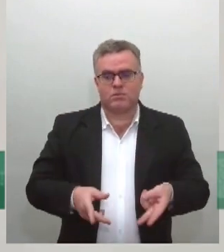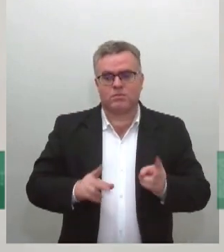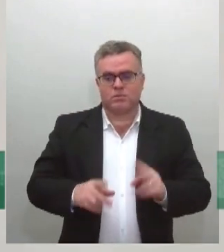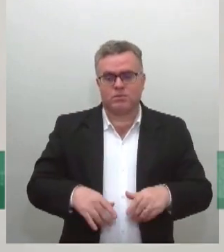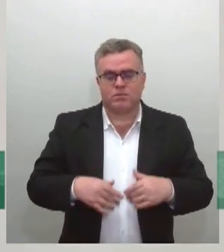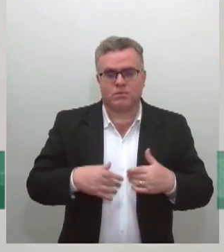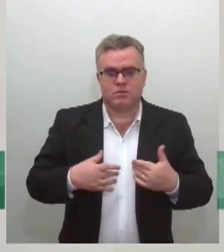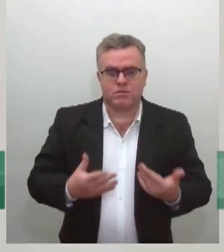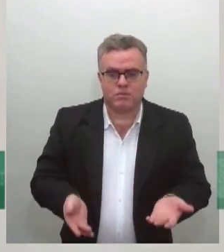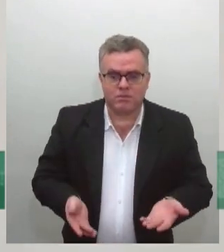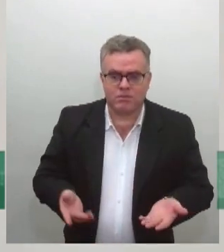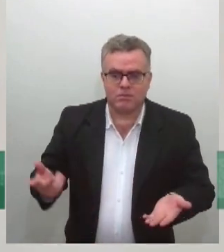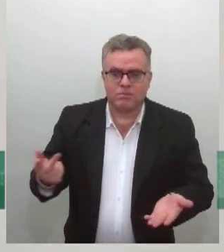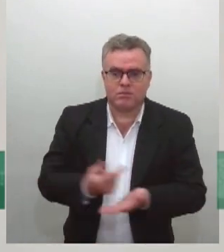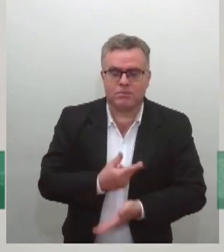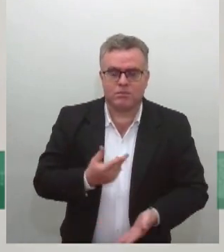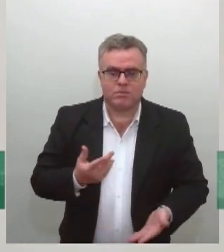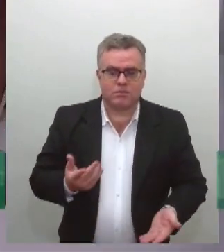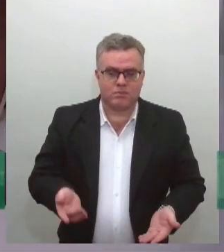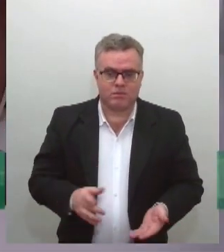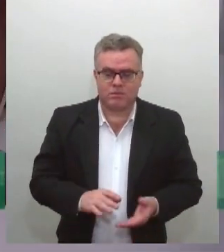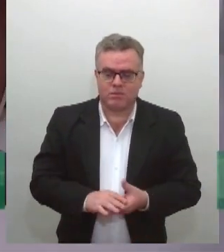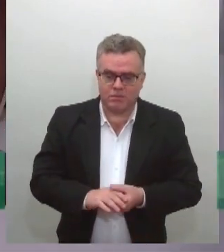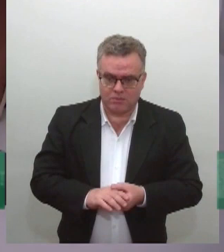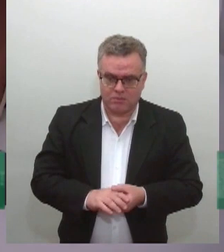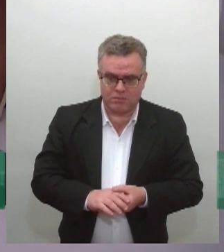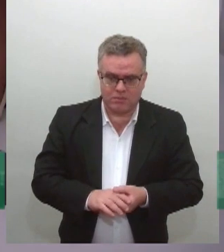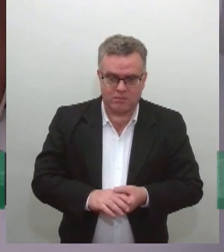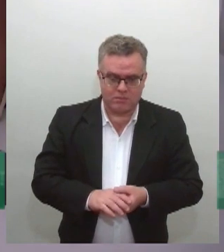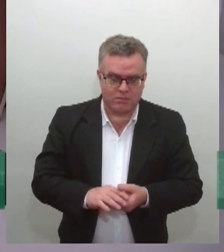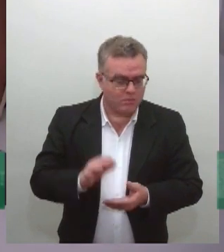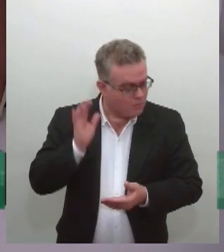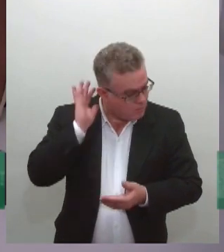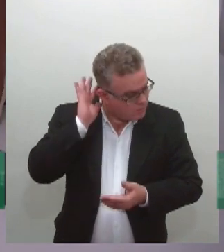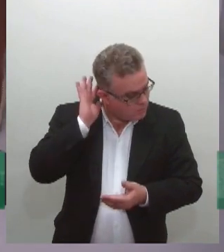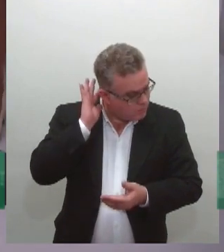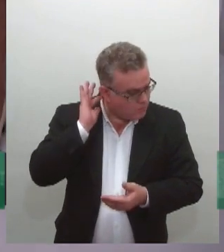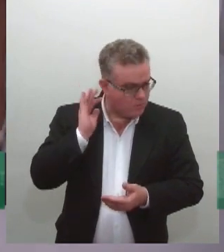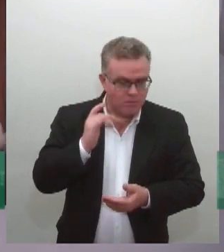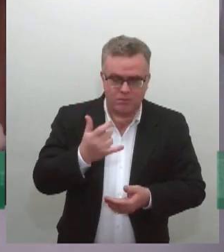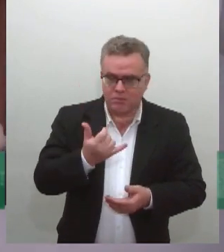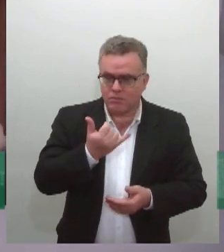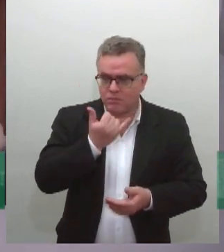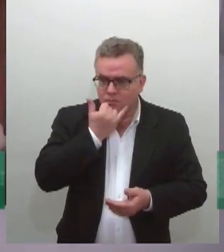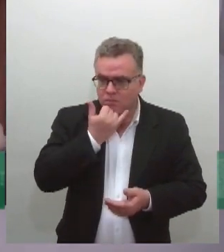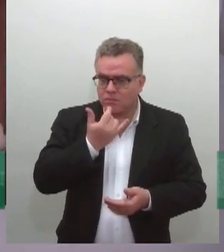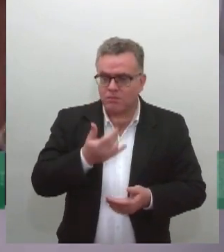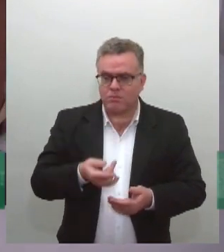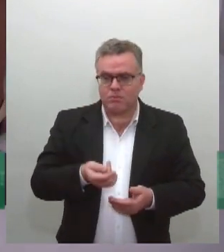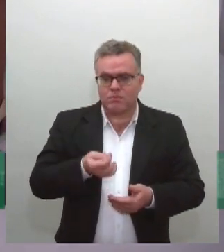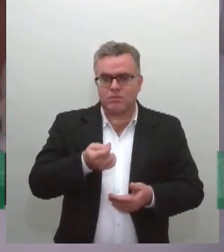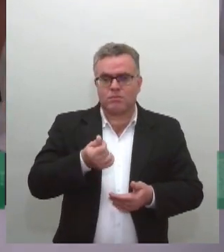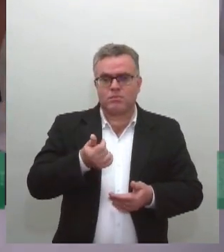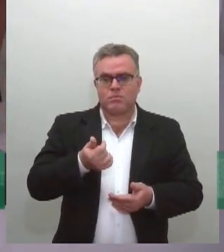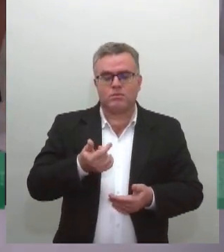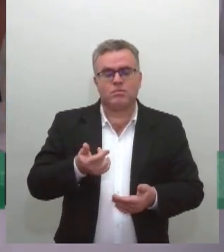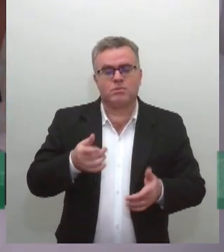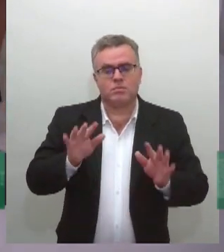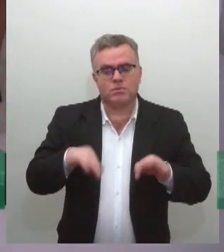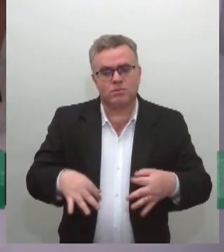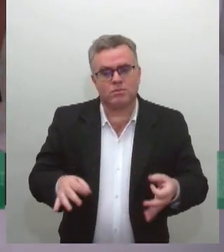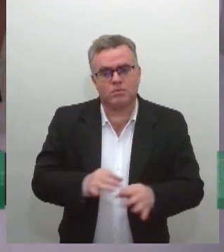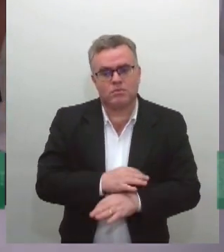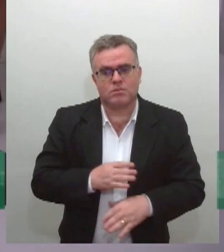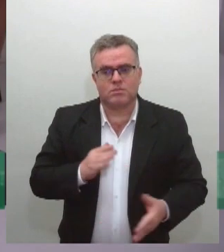do Plano Nacional de Blanc. Olha, Tiane, infelizmente a gente está indo aí para a nossa última pergunta, né? Sempre tem muito